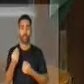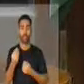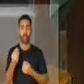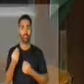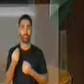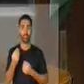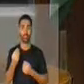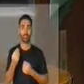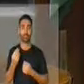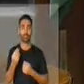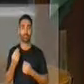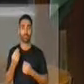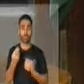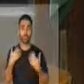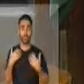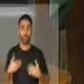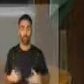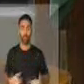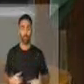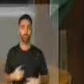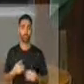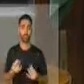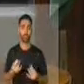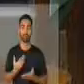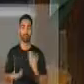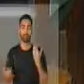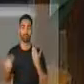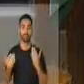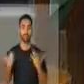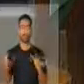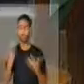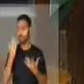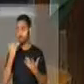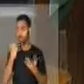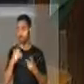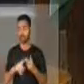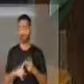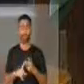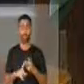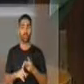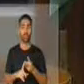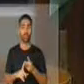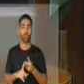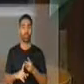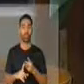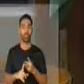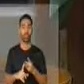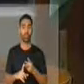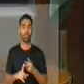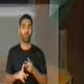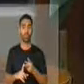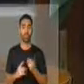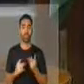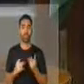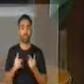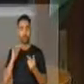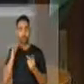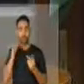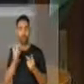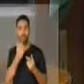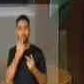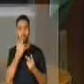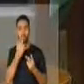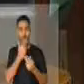suscetibilidade do organismo, com um padrão de alimentação, com um padrão de conduta que iniba o